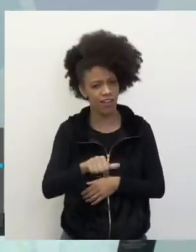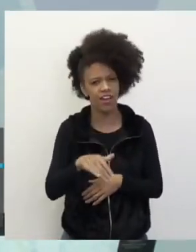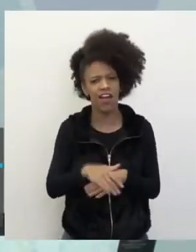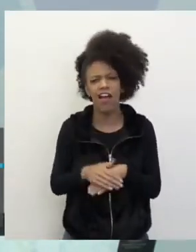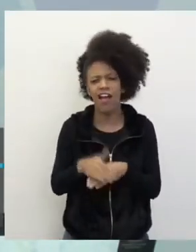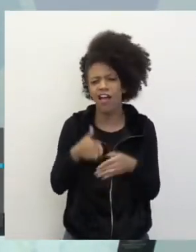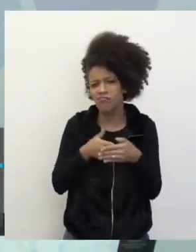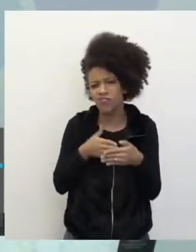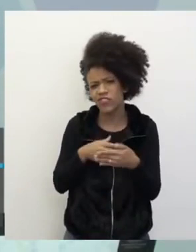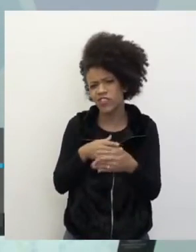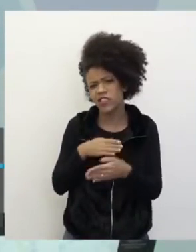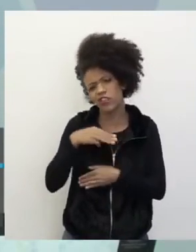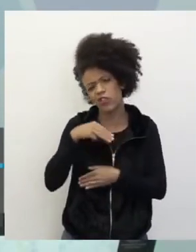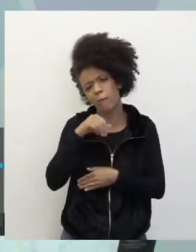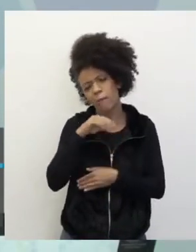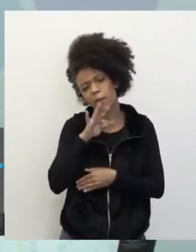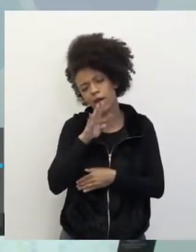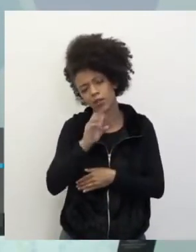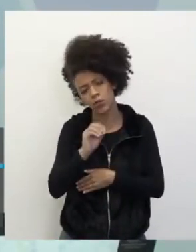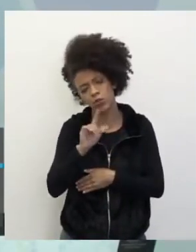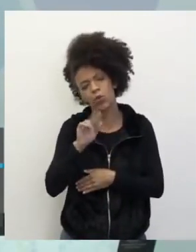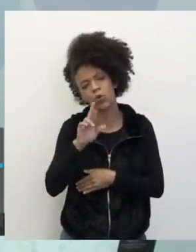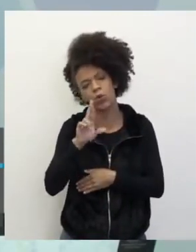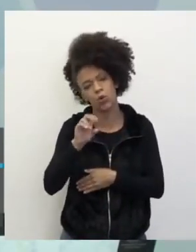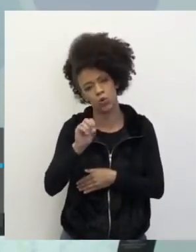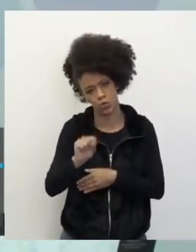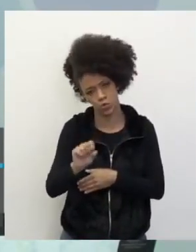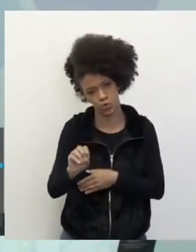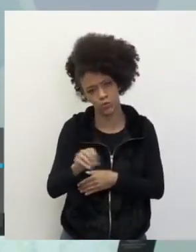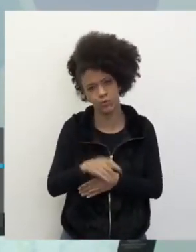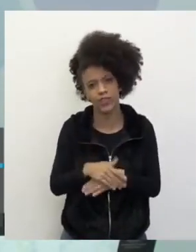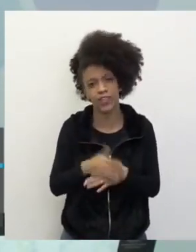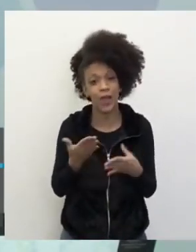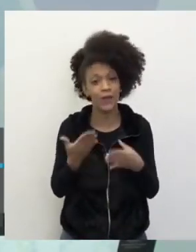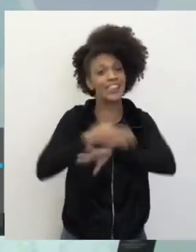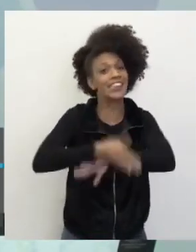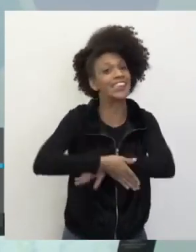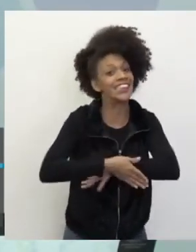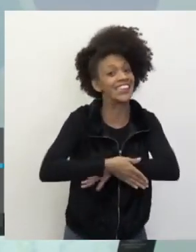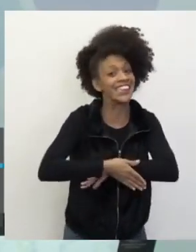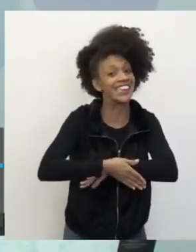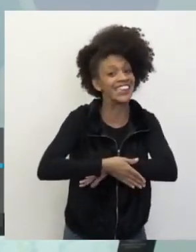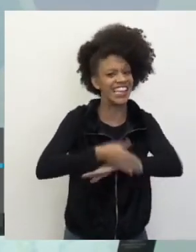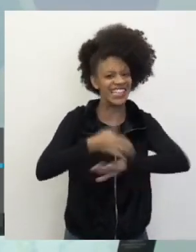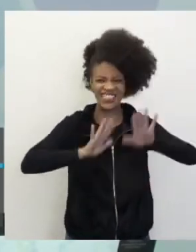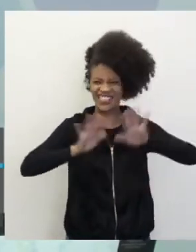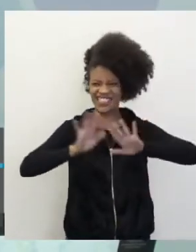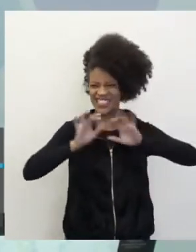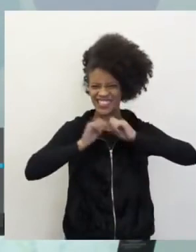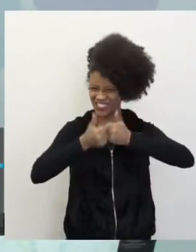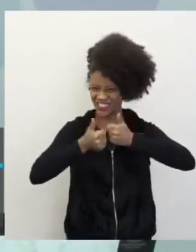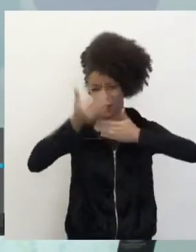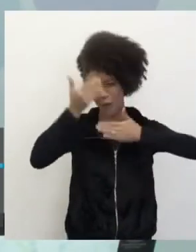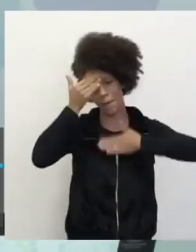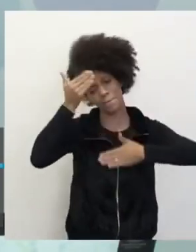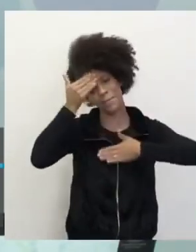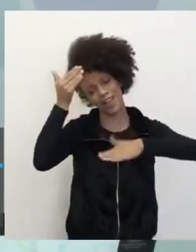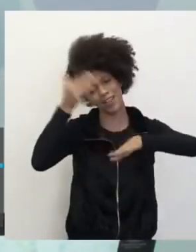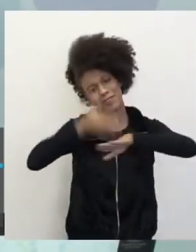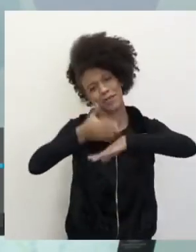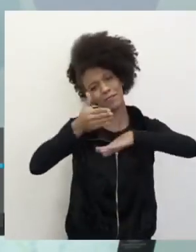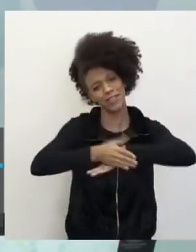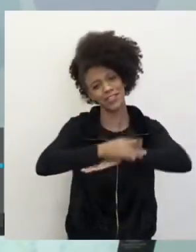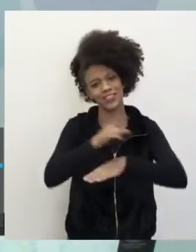Grosso. Eles estavam no meet, professora, quem tá na nossa aula? E eu entrei, não foi? Tudo bem, muito obrigada pela participação que